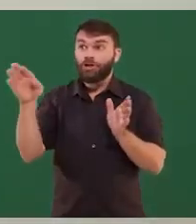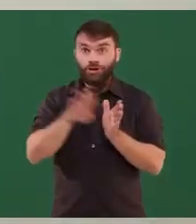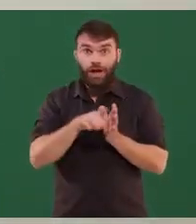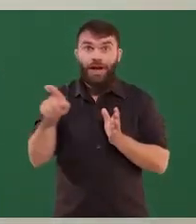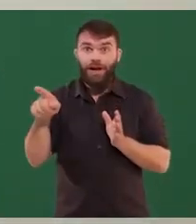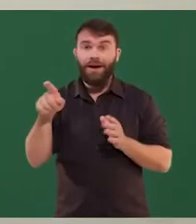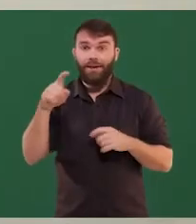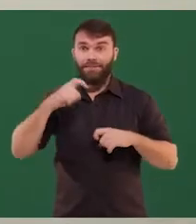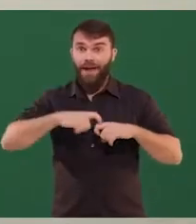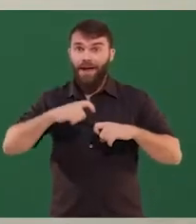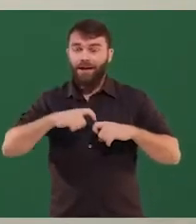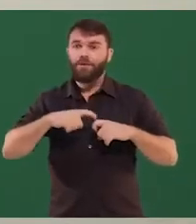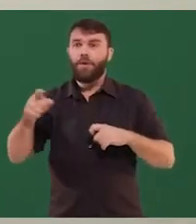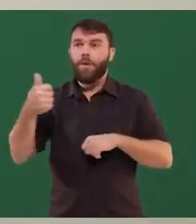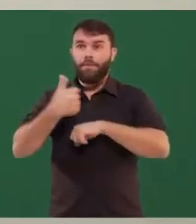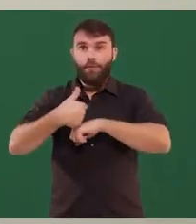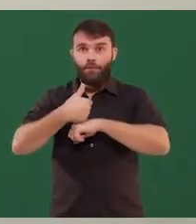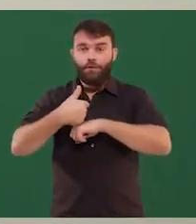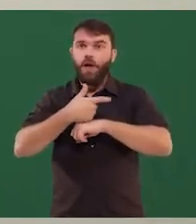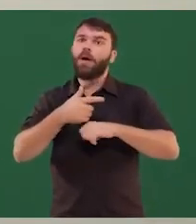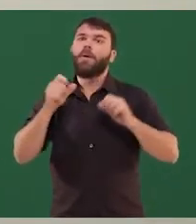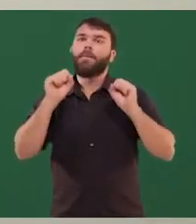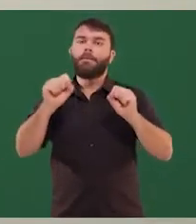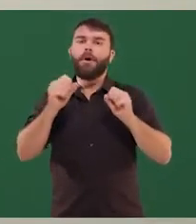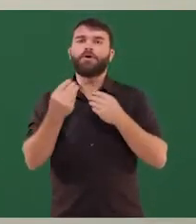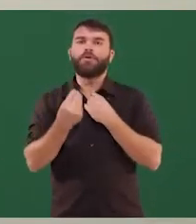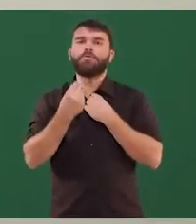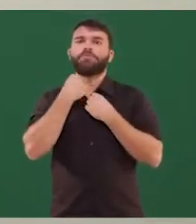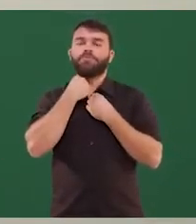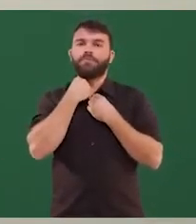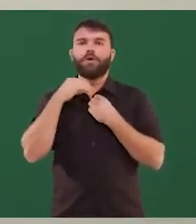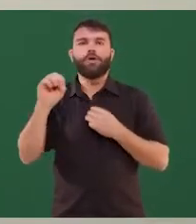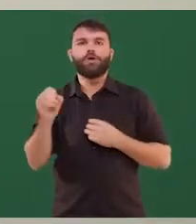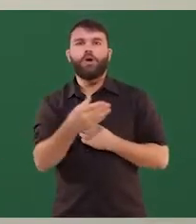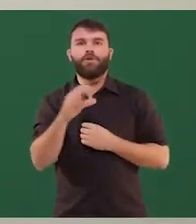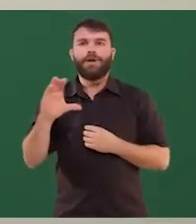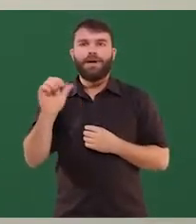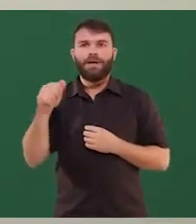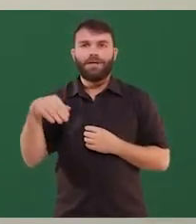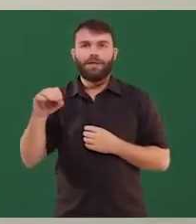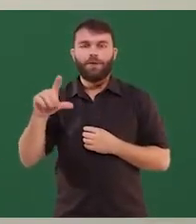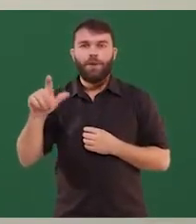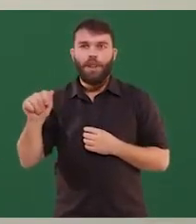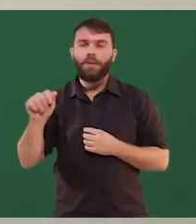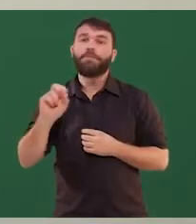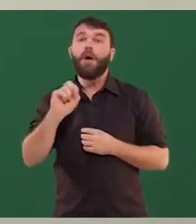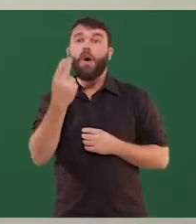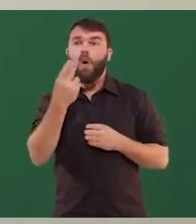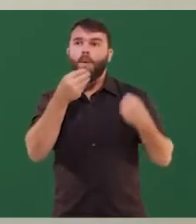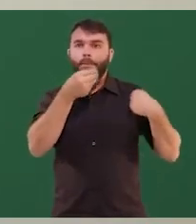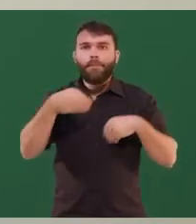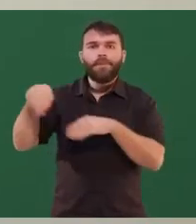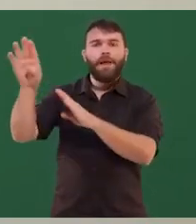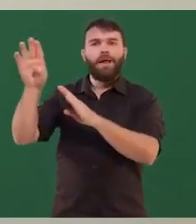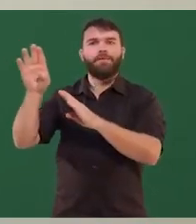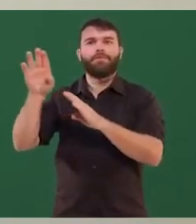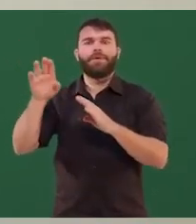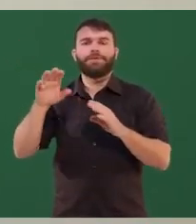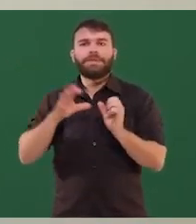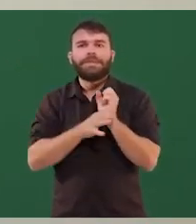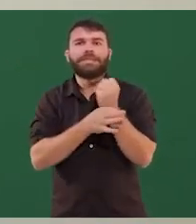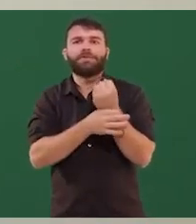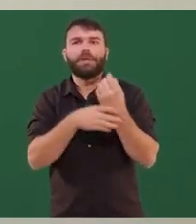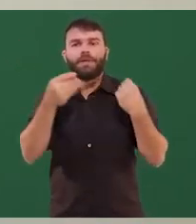Quando o serviço de urgência chegar, um profissional habilitado pode realizar a colocação de uma cânula nova no domicílio ou